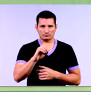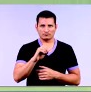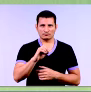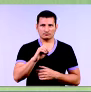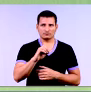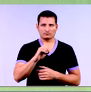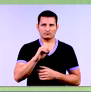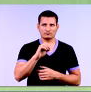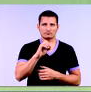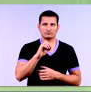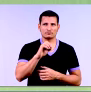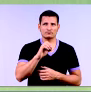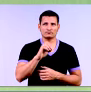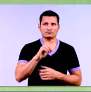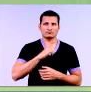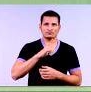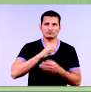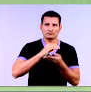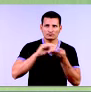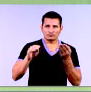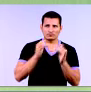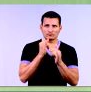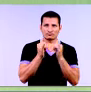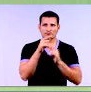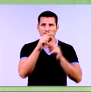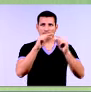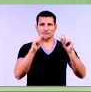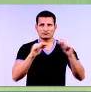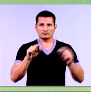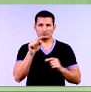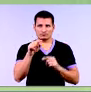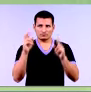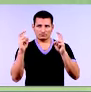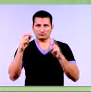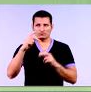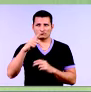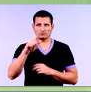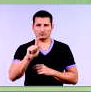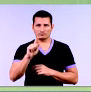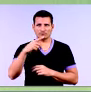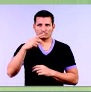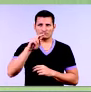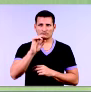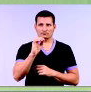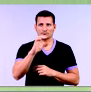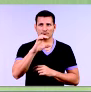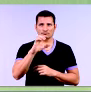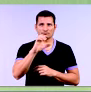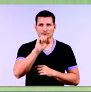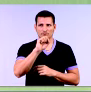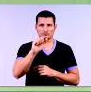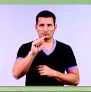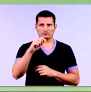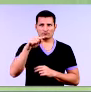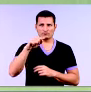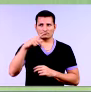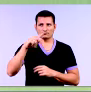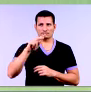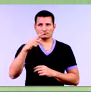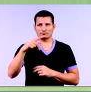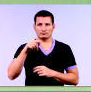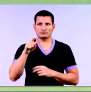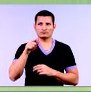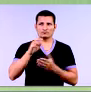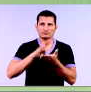deste formulário para esta página. Processa PHP. E eu estou utilizando o método PUSH para